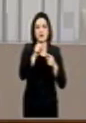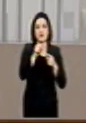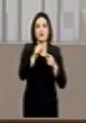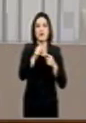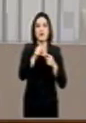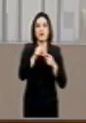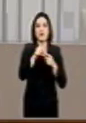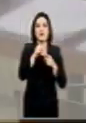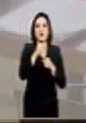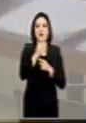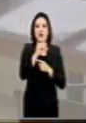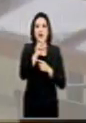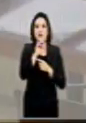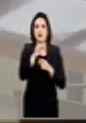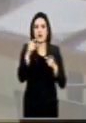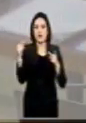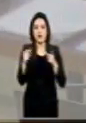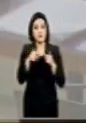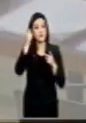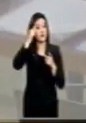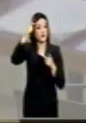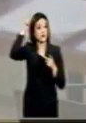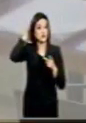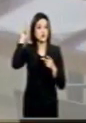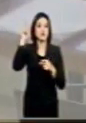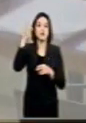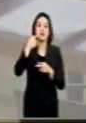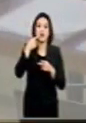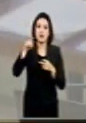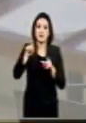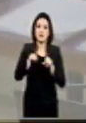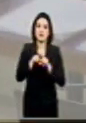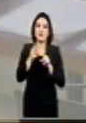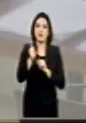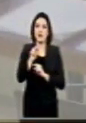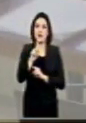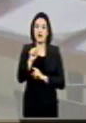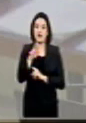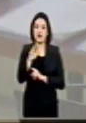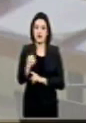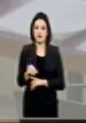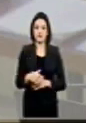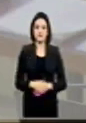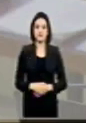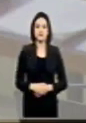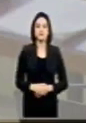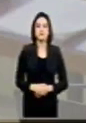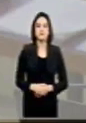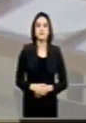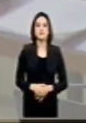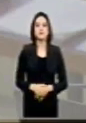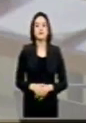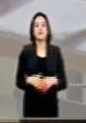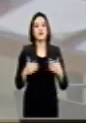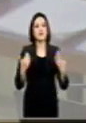Excelência tem a palavra. Pois não, senhor presidente. Saúdo todas as sustentações que